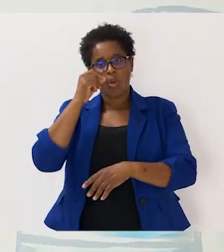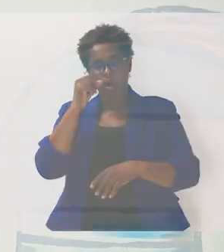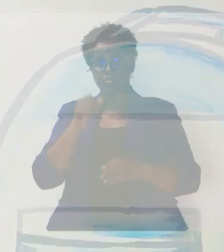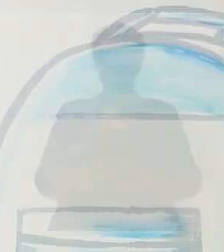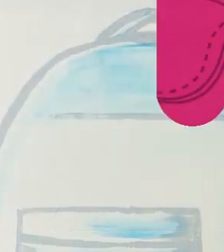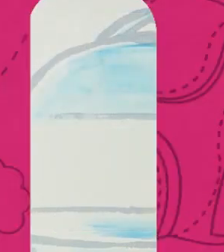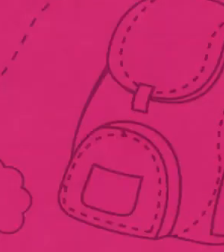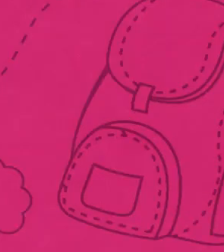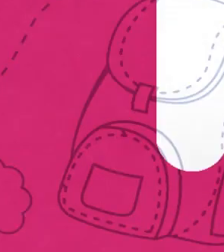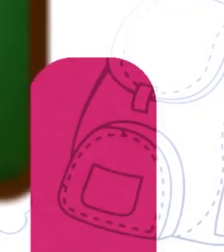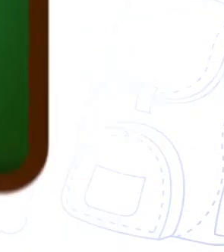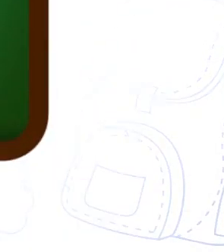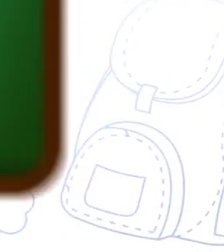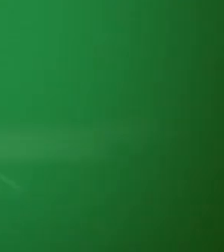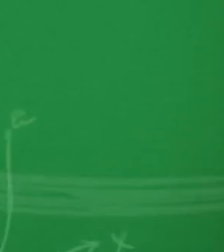homem.